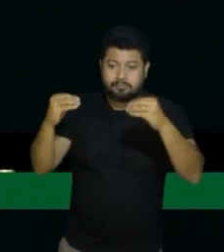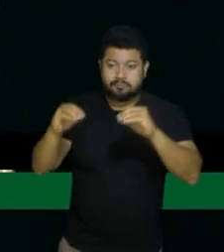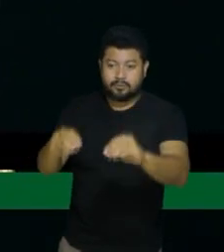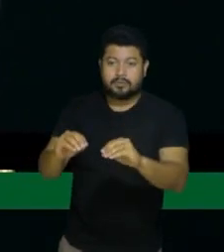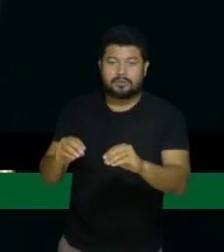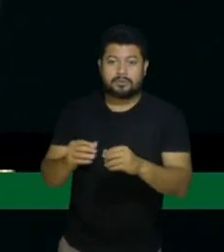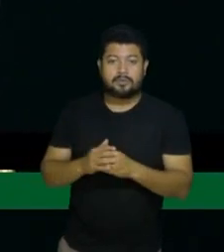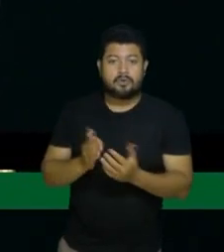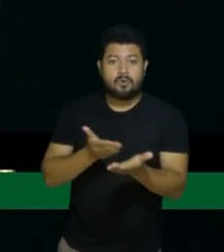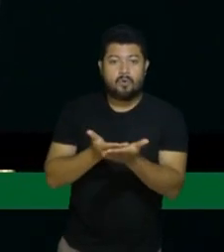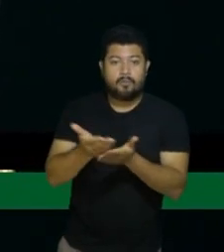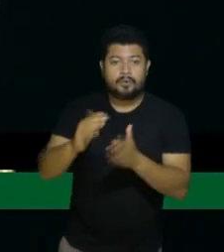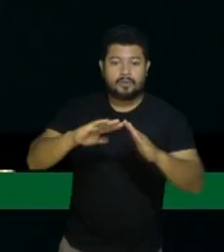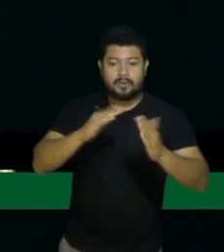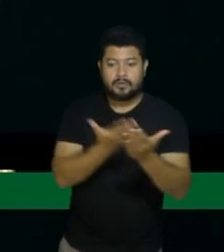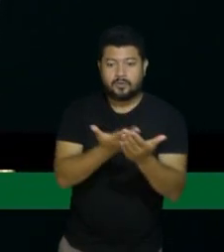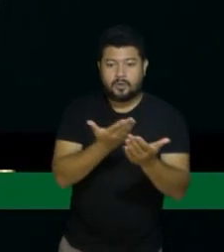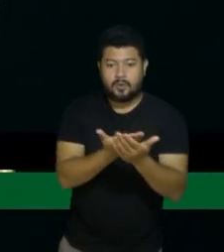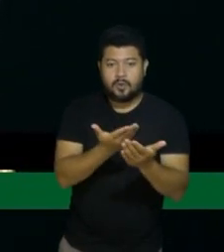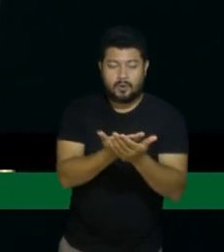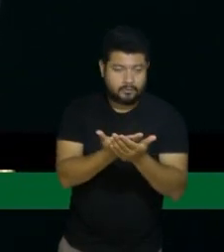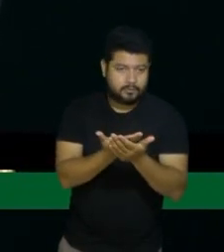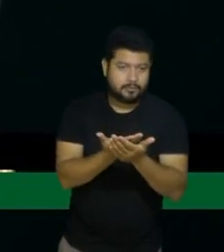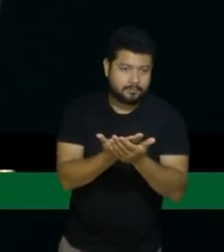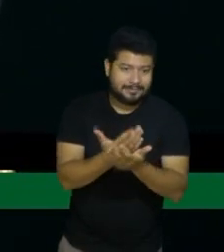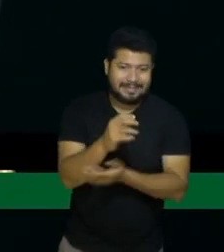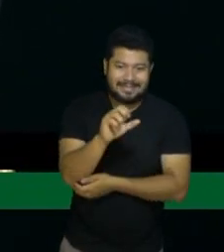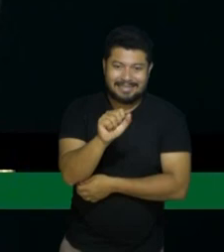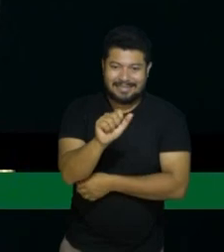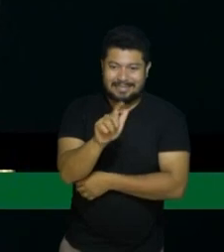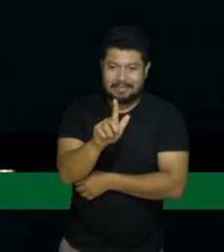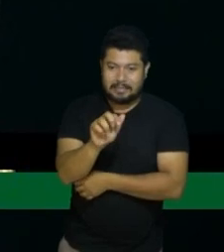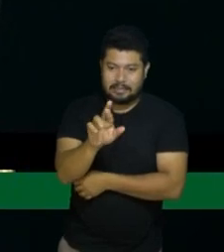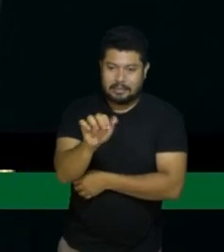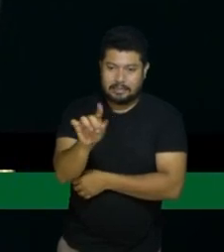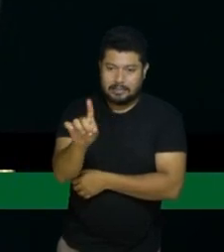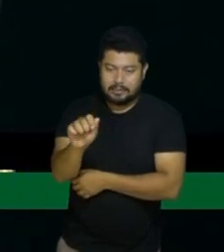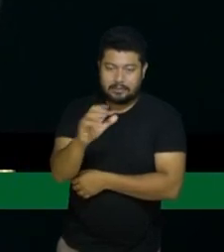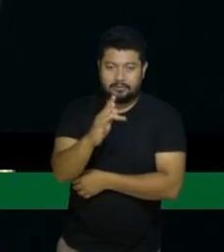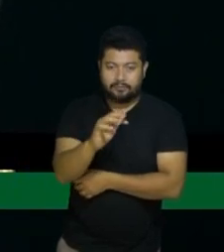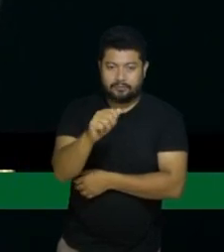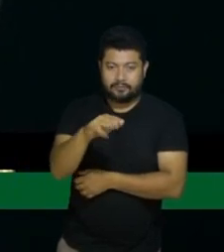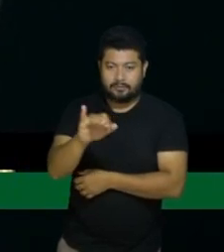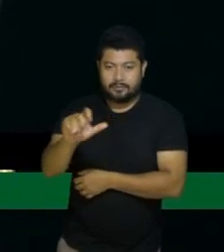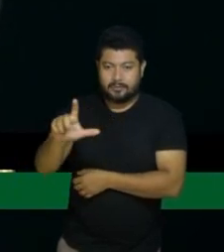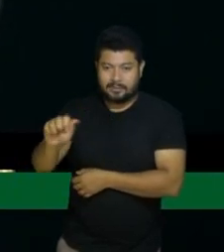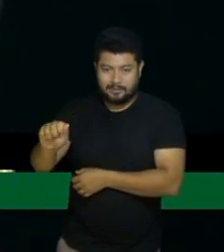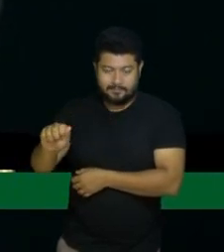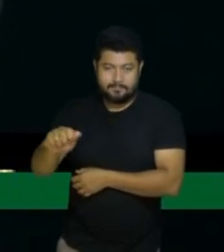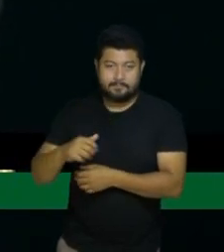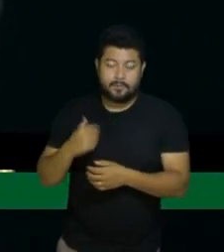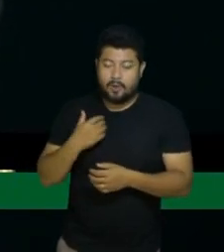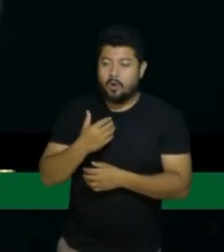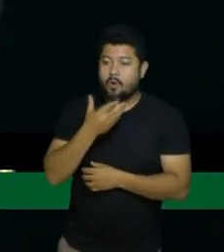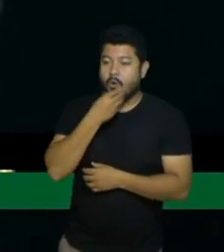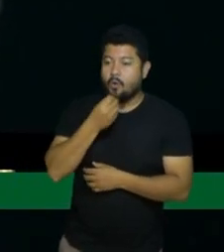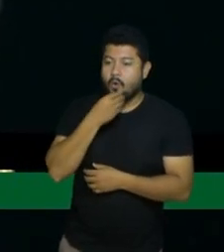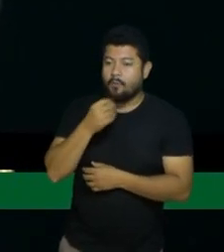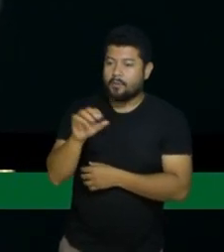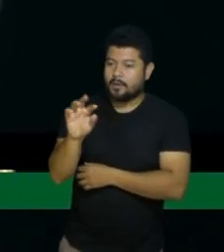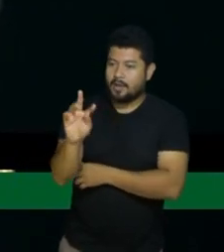um colégio de Sagrada Família e lá um único médico da cidade Dr herner